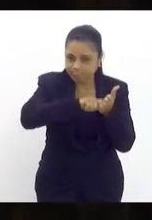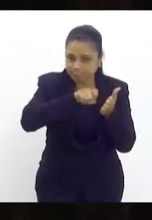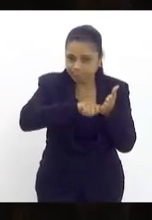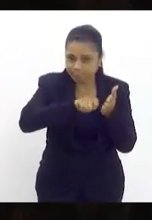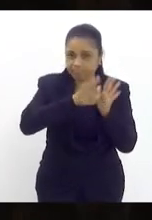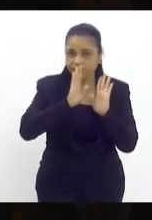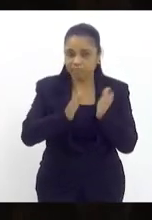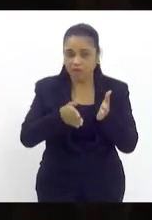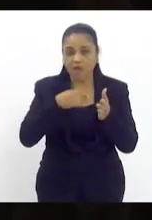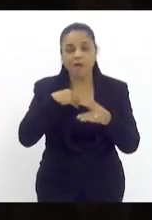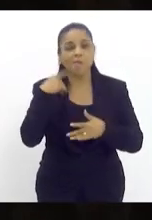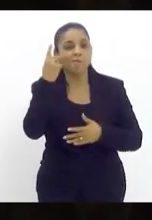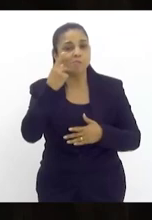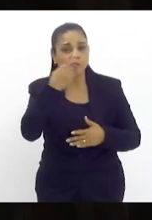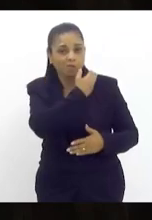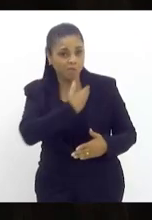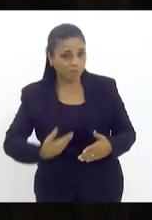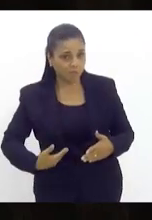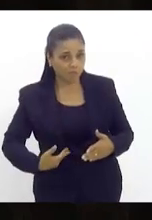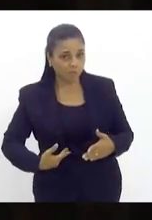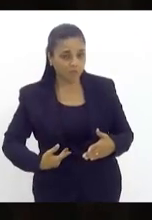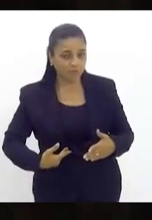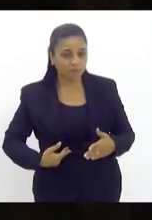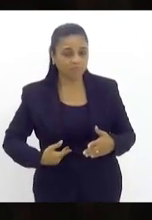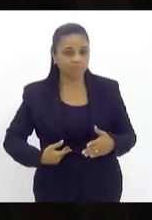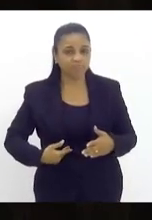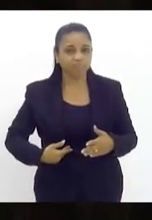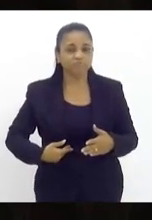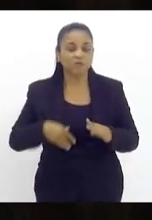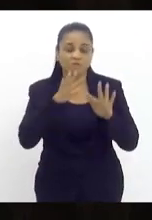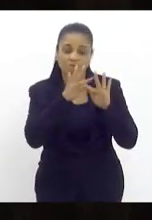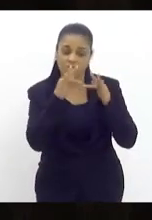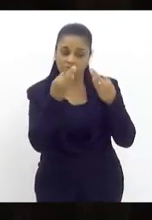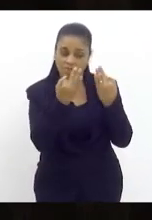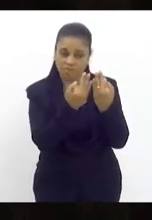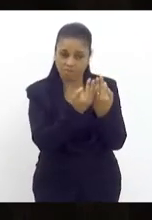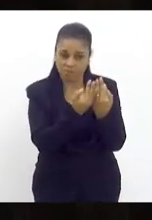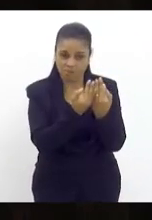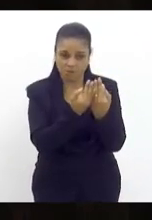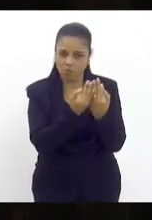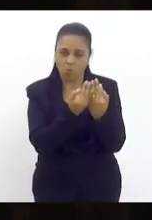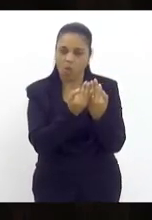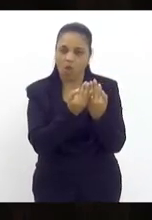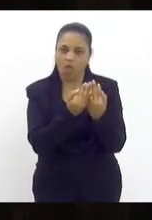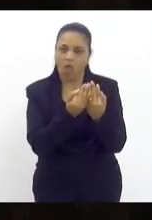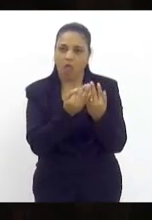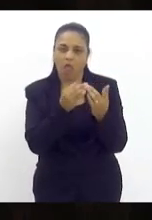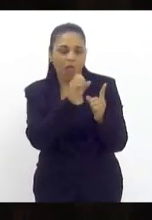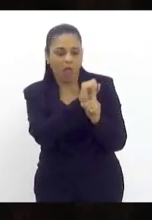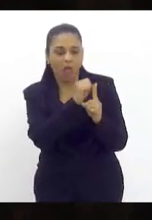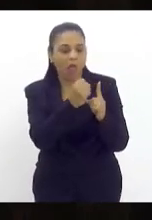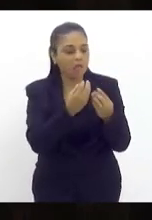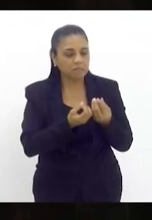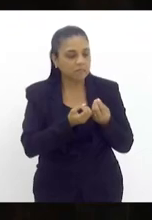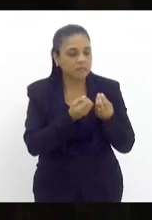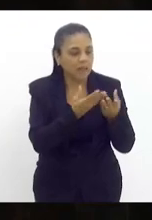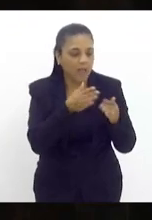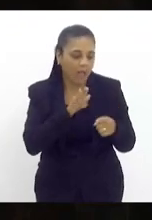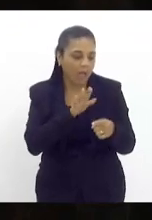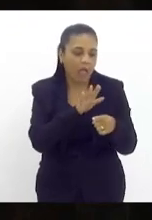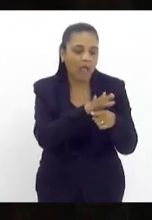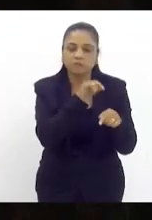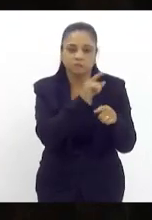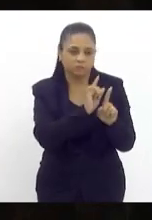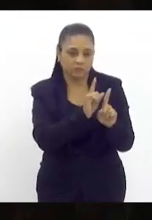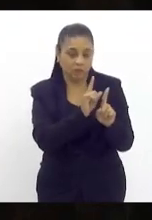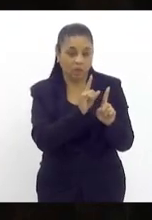A política pública por excelência familiar, ela não é assistencialismo, não é dar para a família, não é dar a partir do